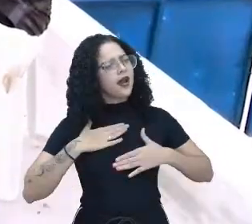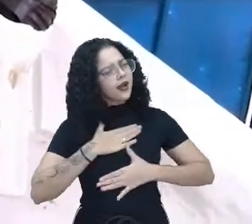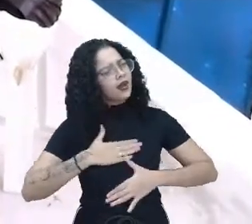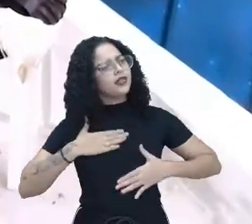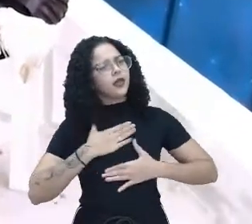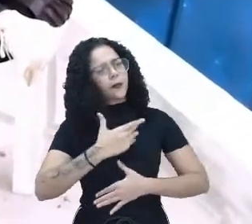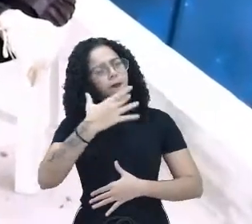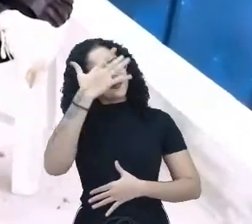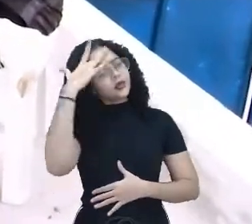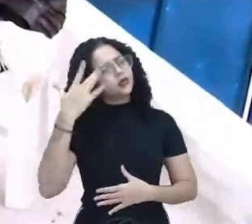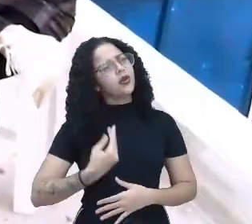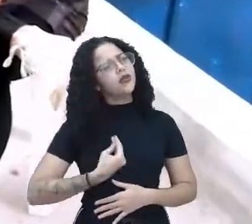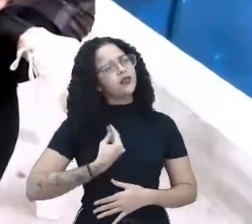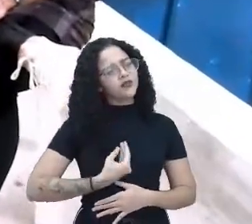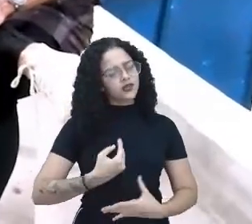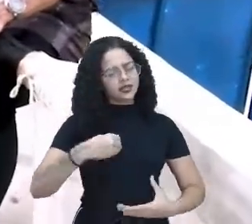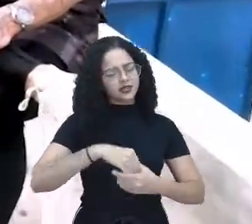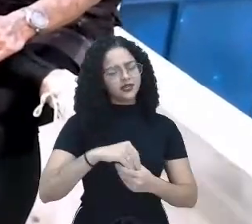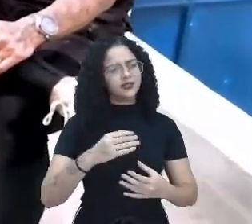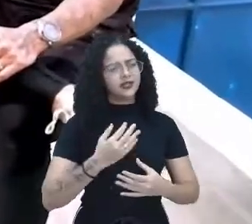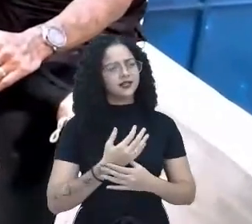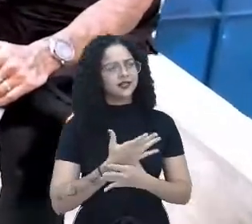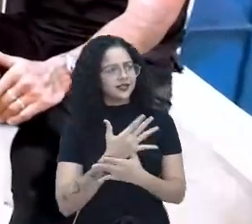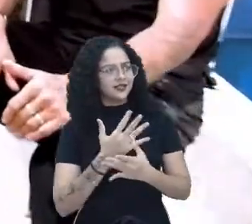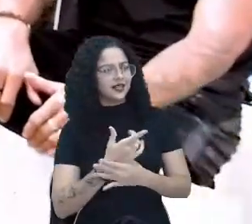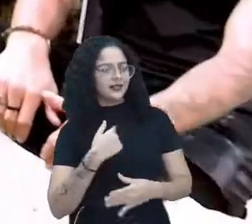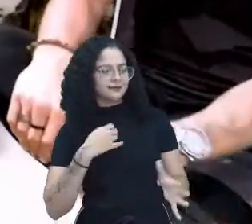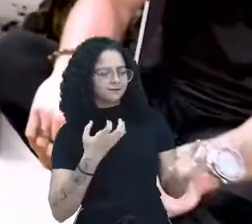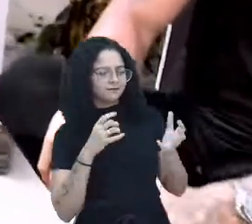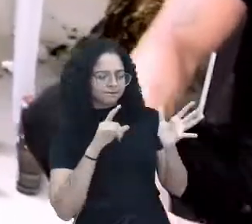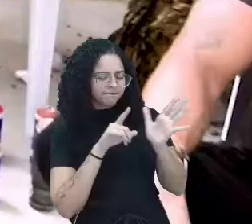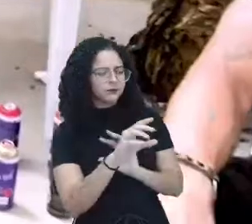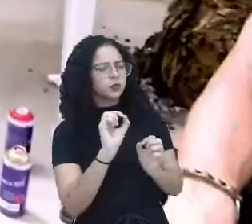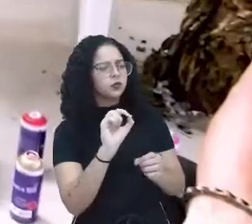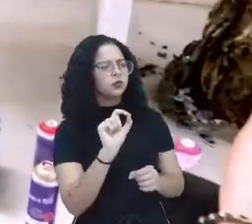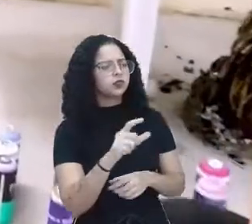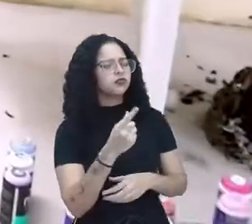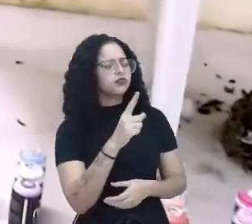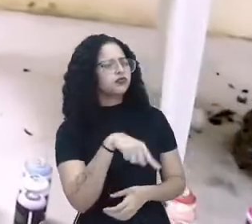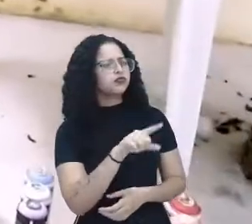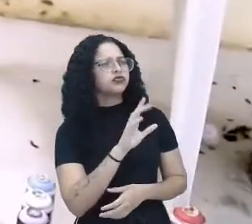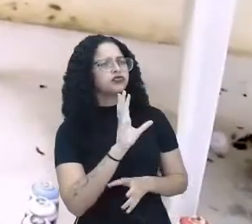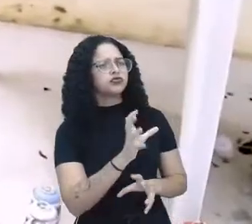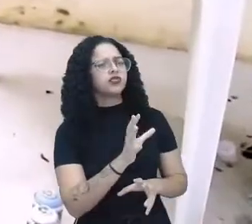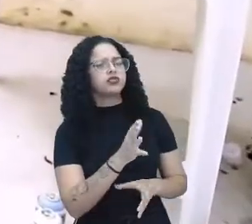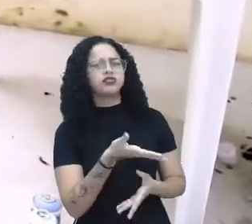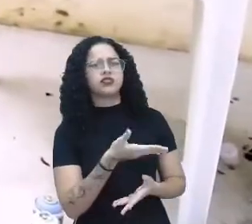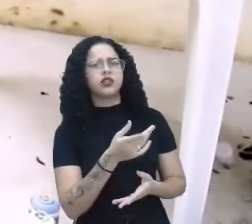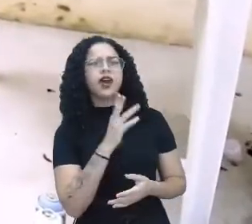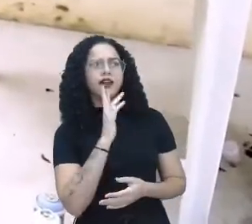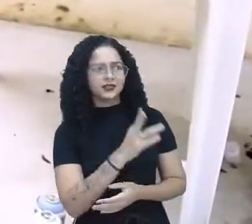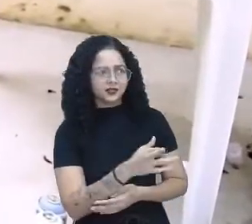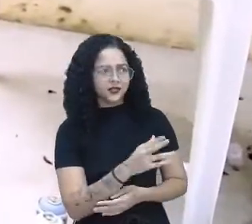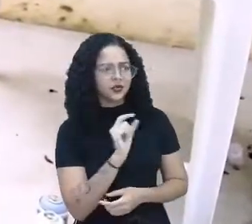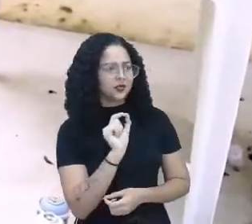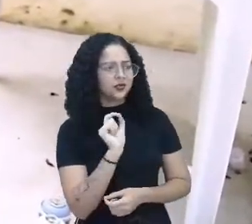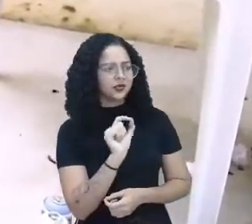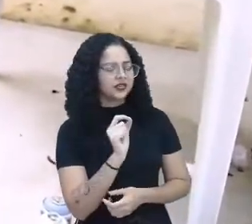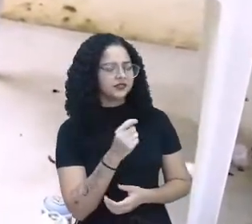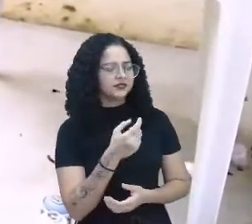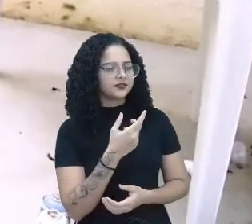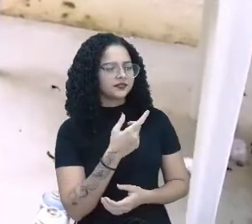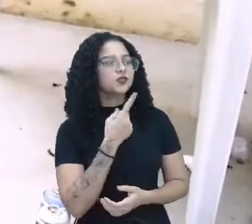na cidade, né? Eu queria te perguntar assim, o que te inspirou, mas acho que você já respondeu, né? O que te inspirou